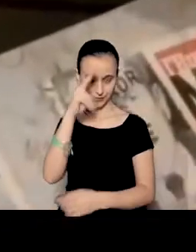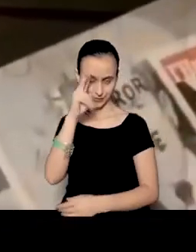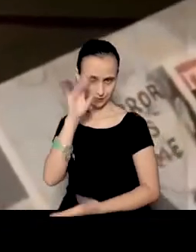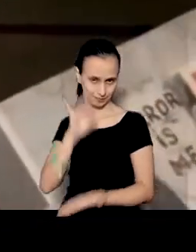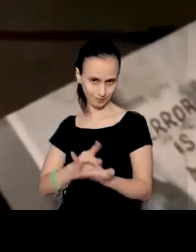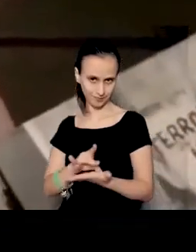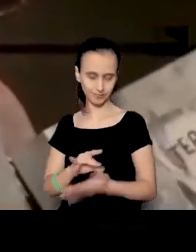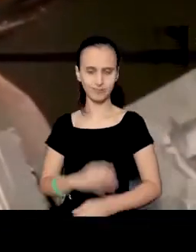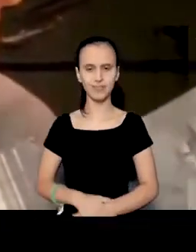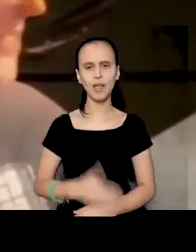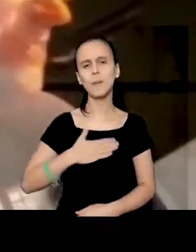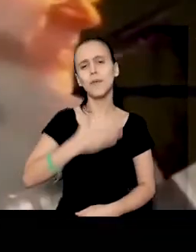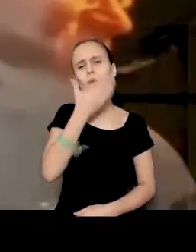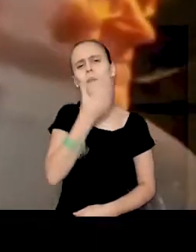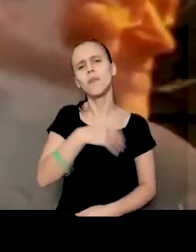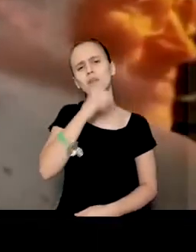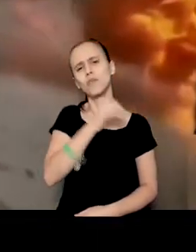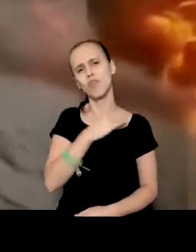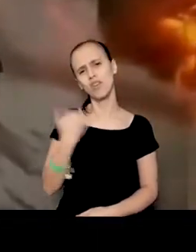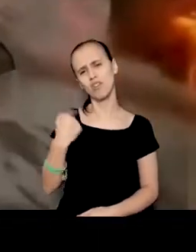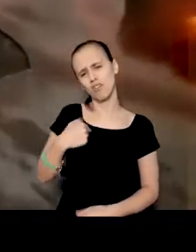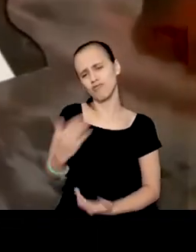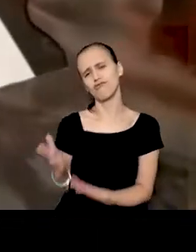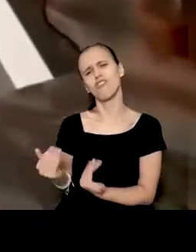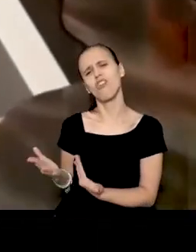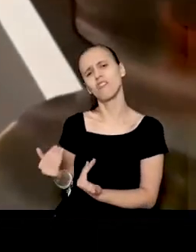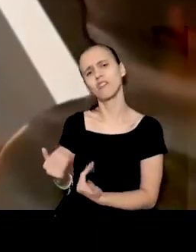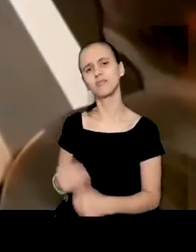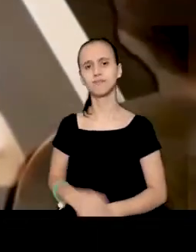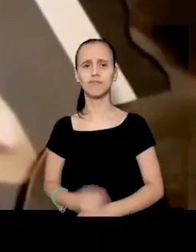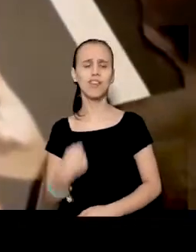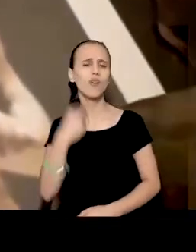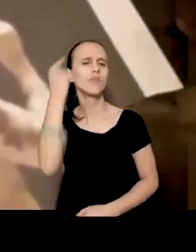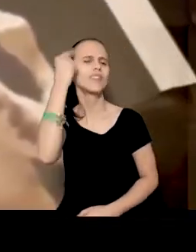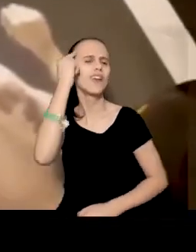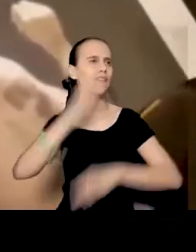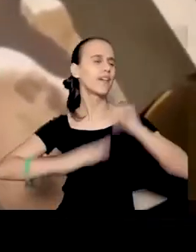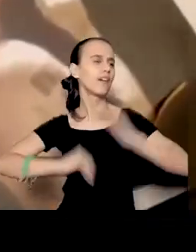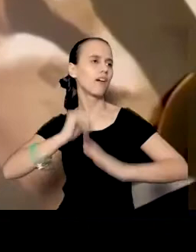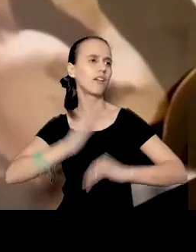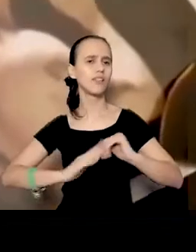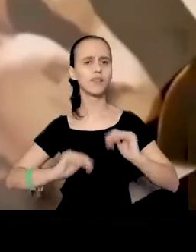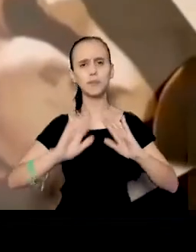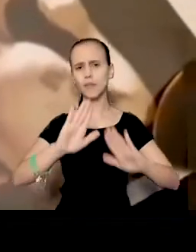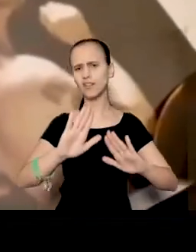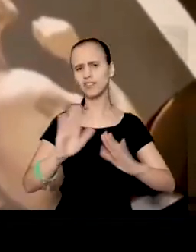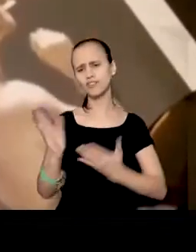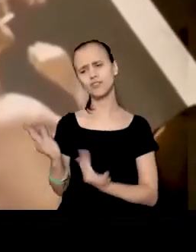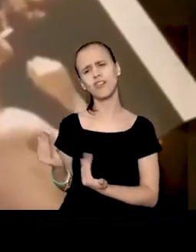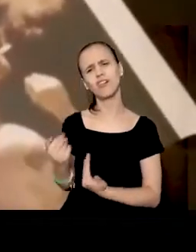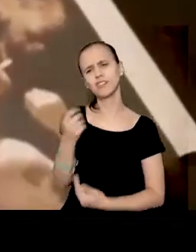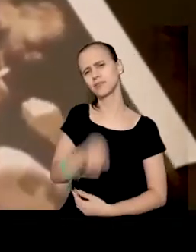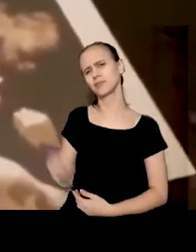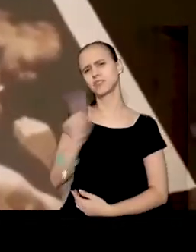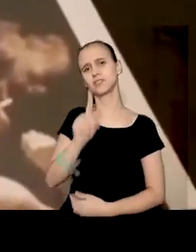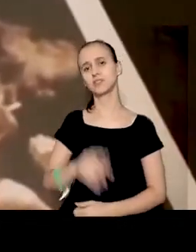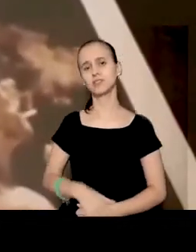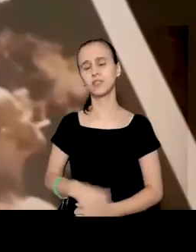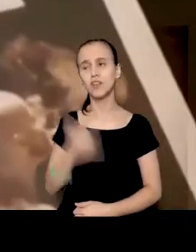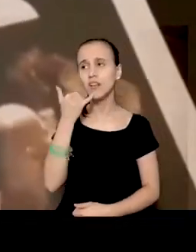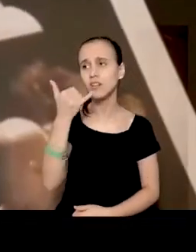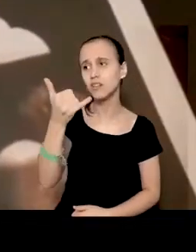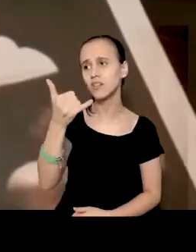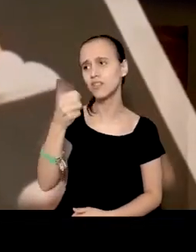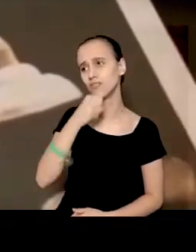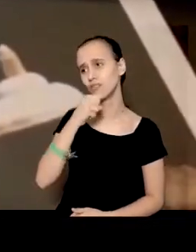Meu pai morreu quando eu era jovem. Pensava só na carreira. Uma carreira que ainda nem tinha. Alô? Alô? A avó acabou de morrer. Na pandemia, a gente